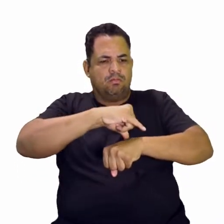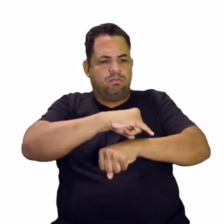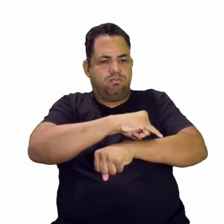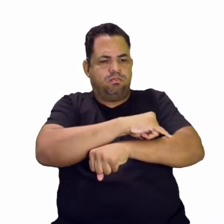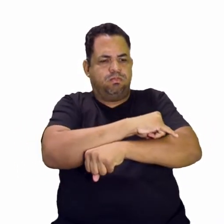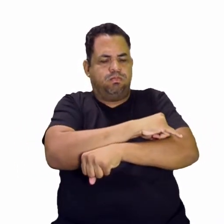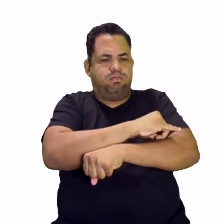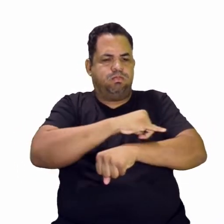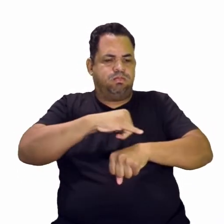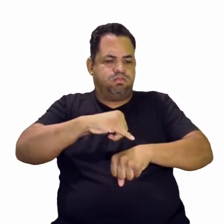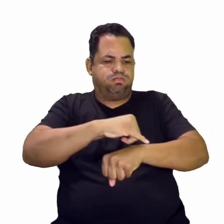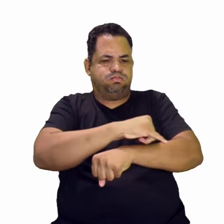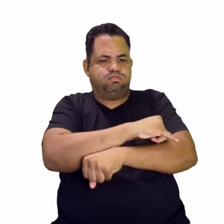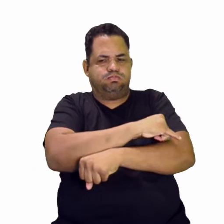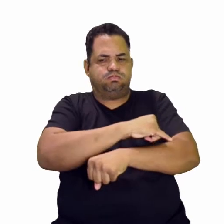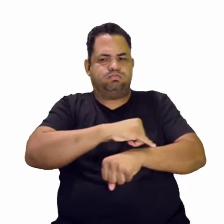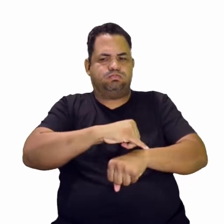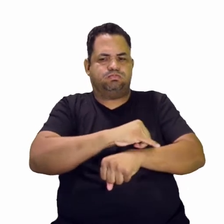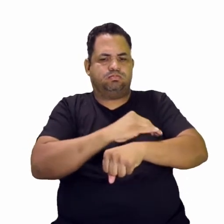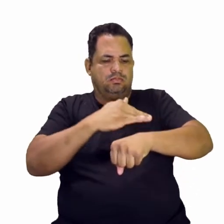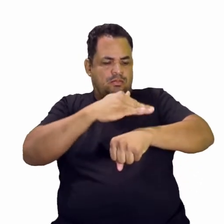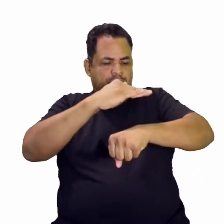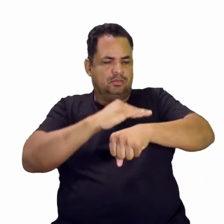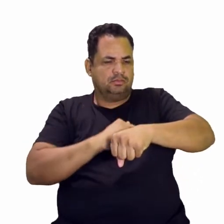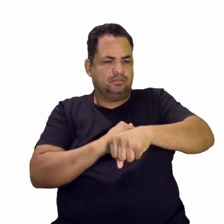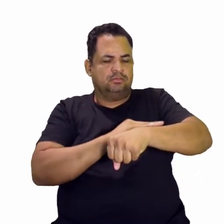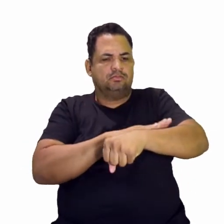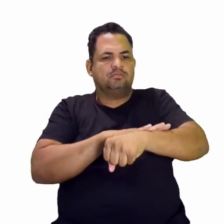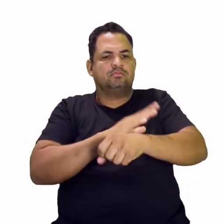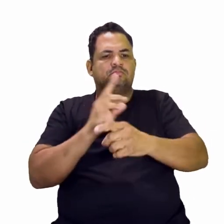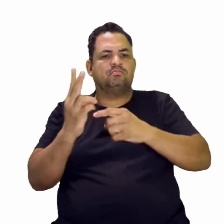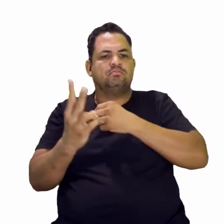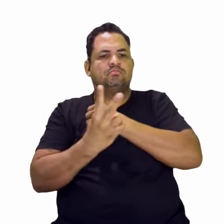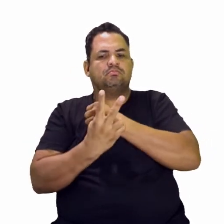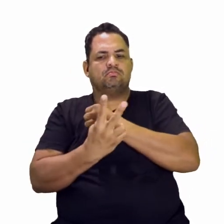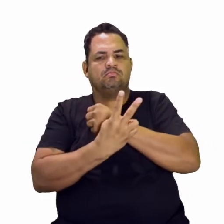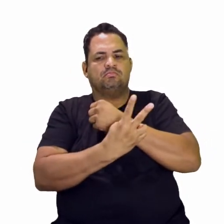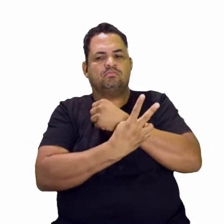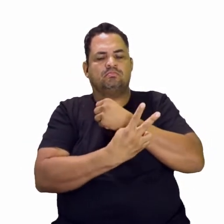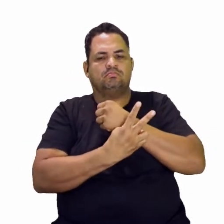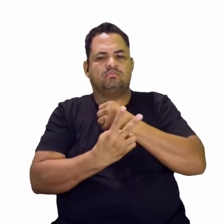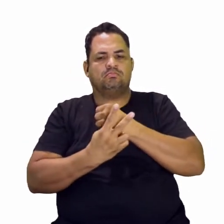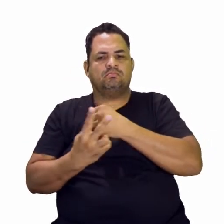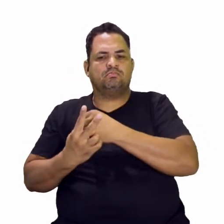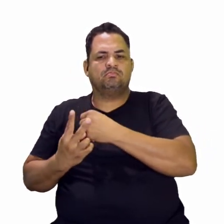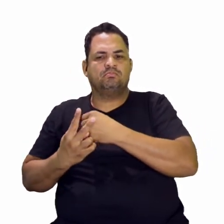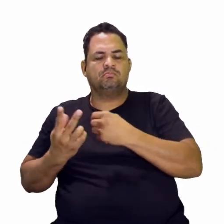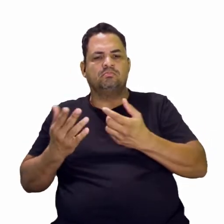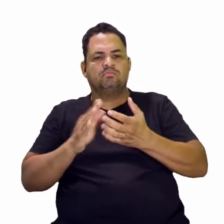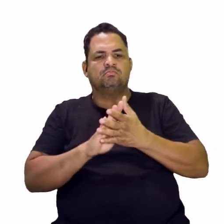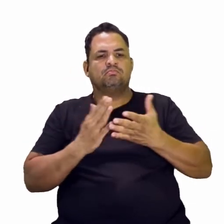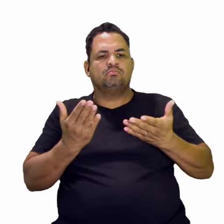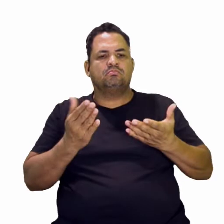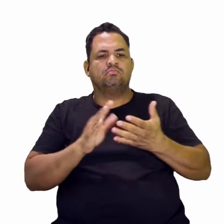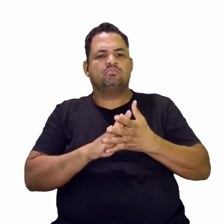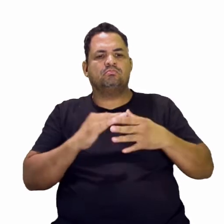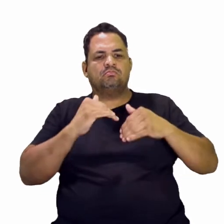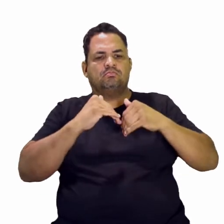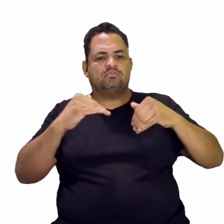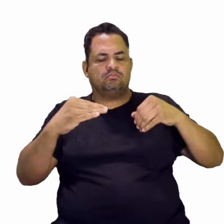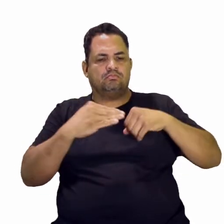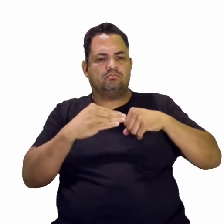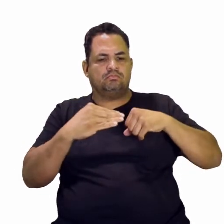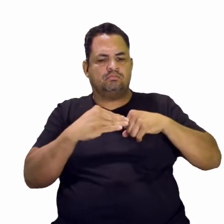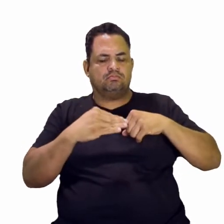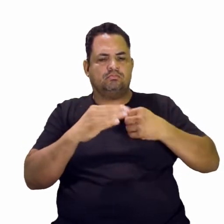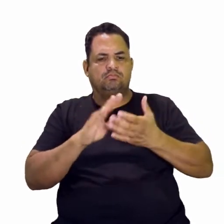de gordura abaixo da pele. Para quê? Para proteger, para que essa camada de gordura funcione como essa barreira,